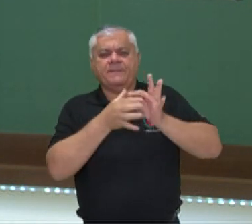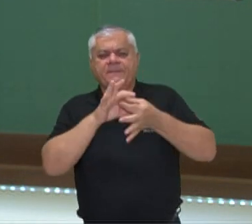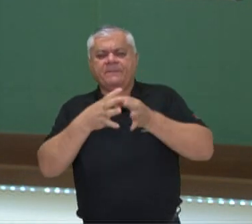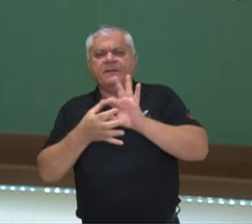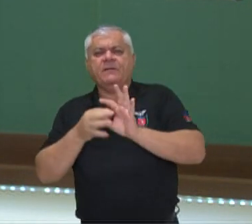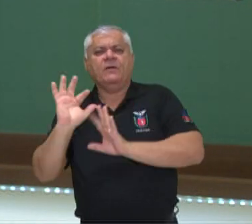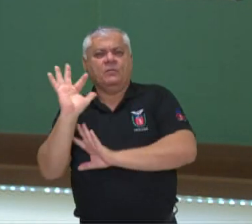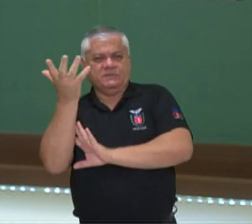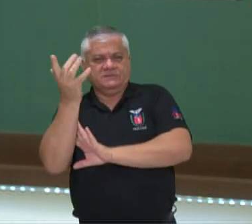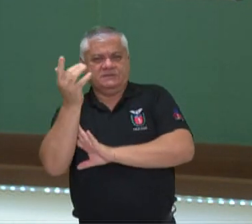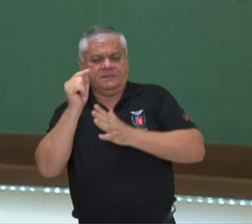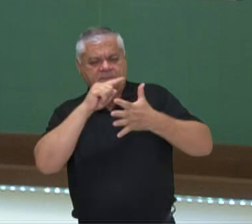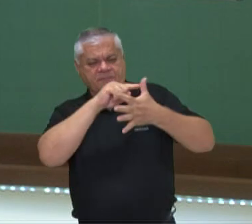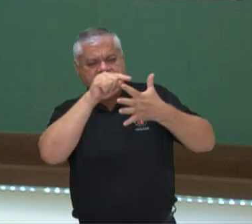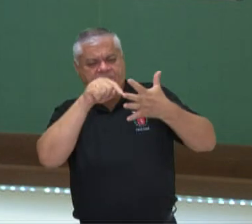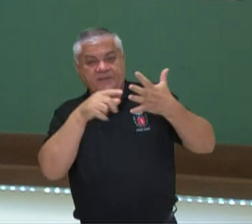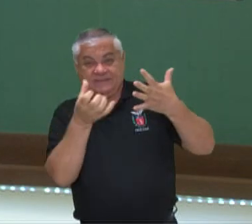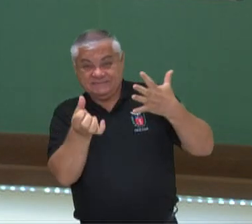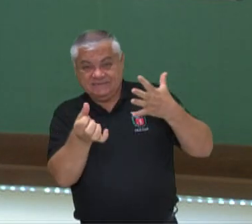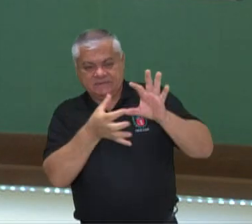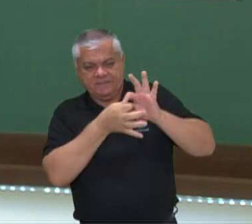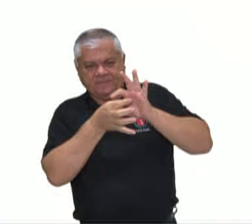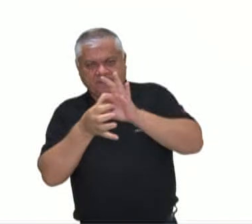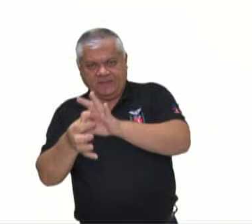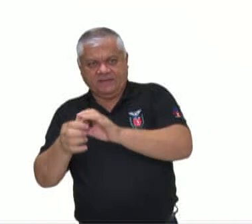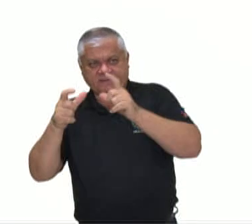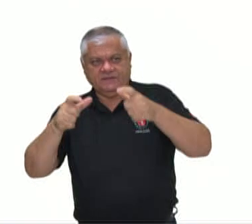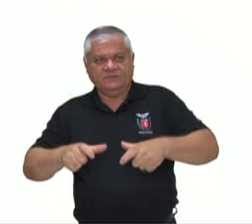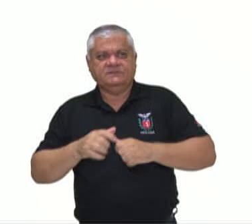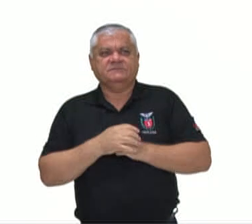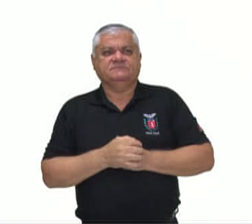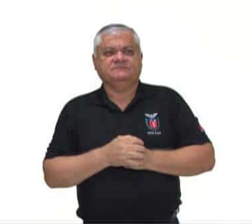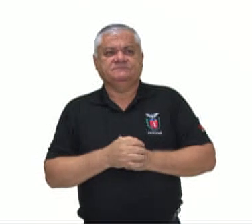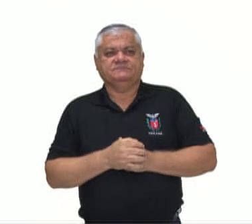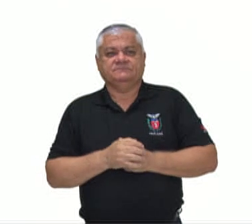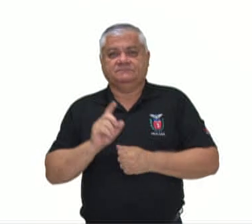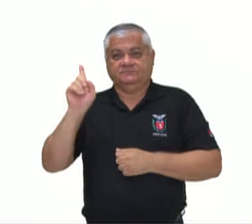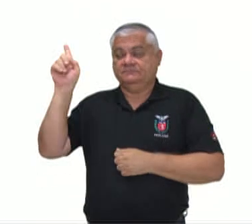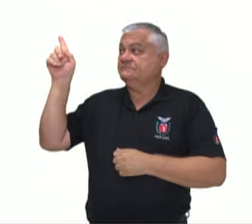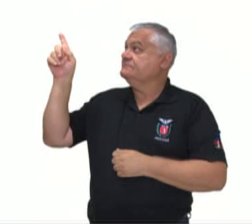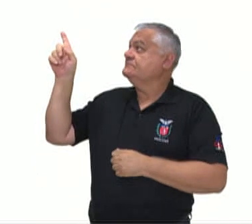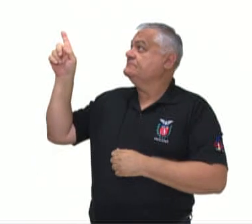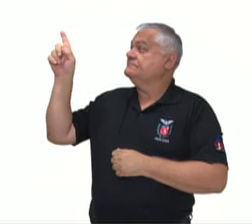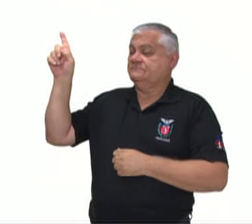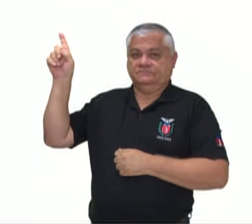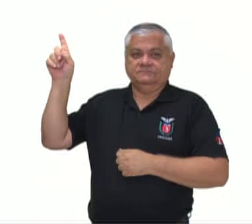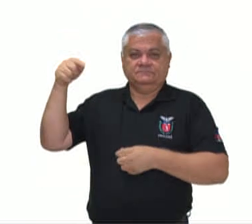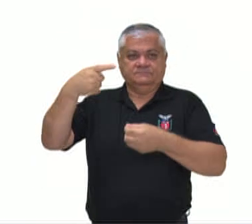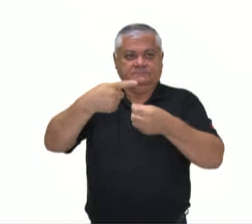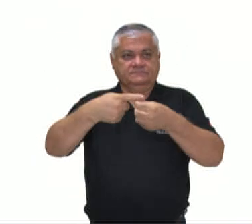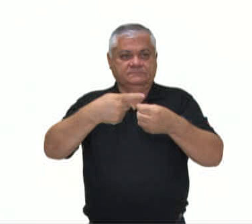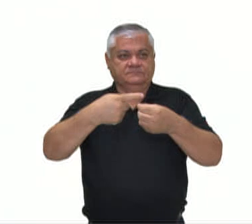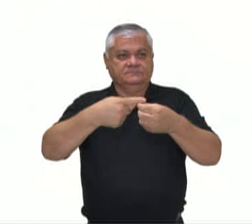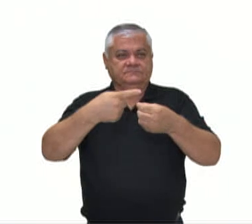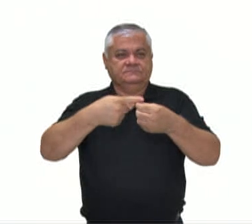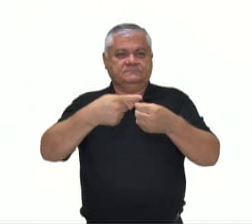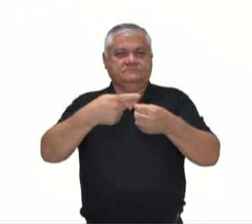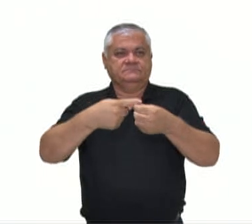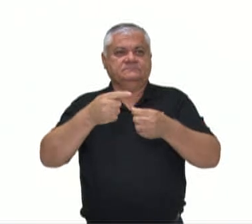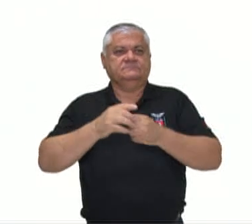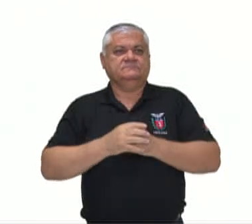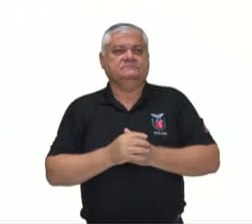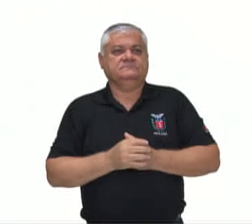aconteceram? Eu tenho aqui no nosso slide, dê uma olhada aqui, ó. As cidades são essas aqui. Nós temos aqui, ó, deixa eu ver por onde que foi